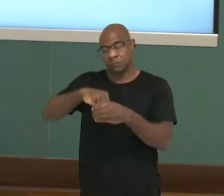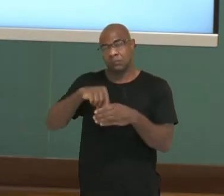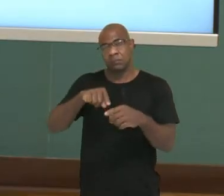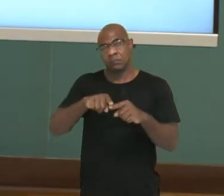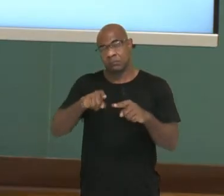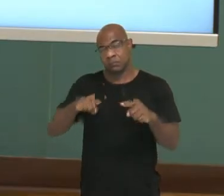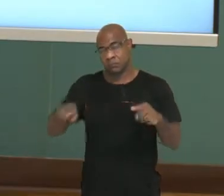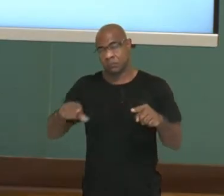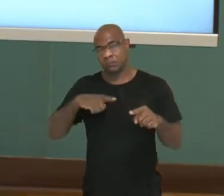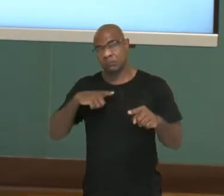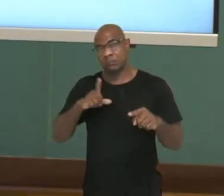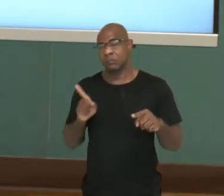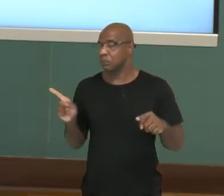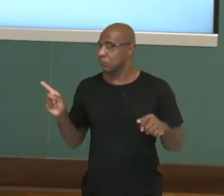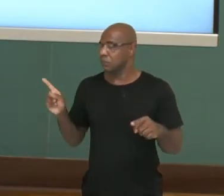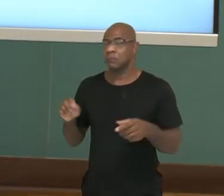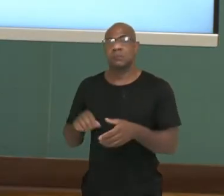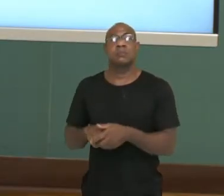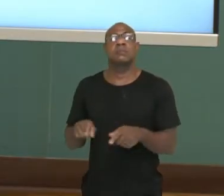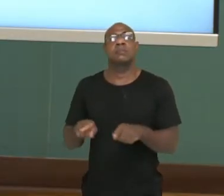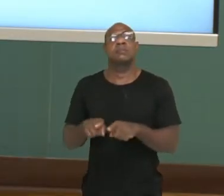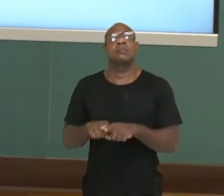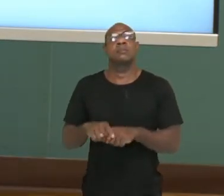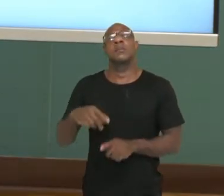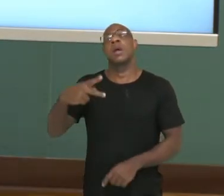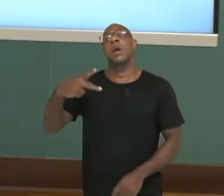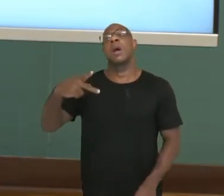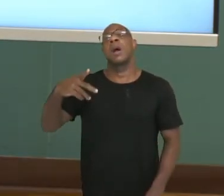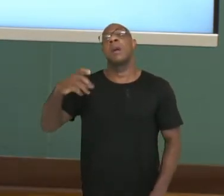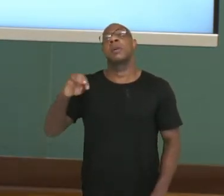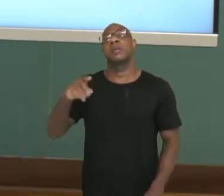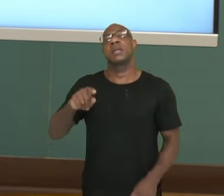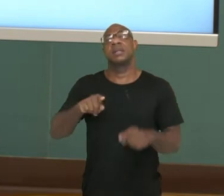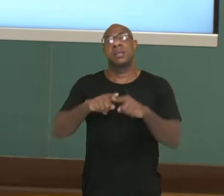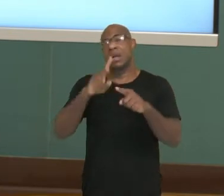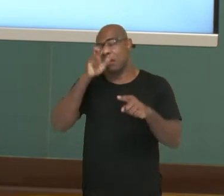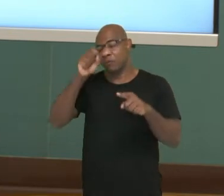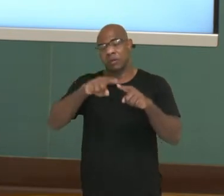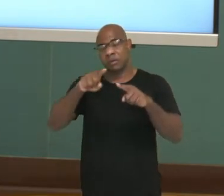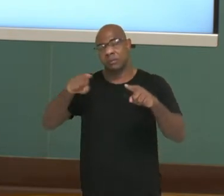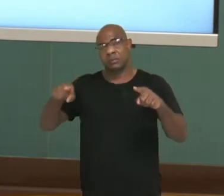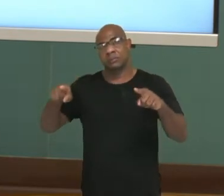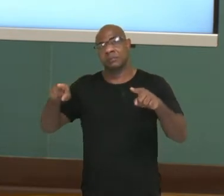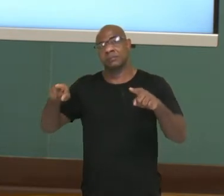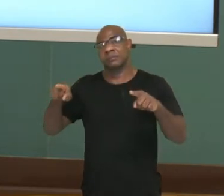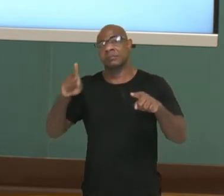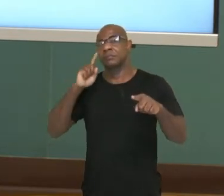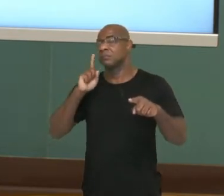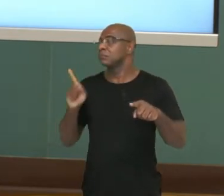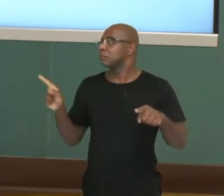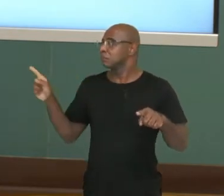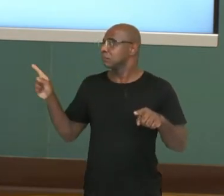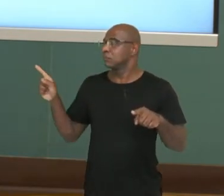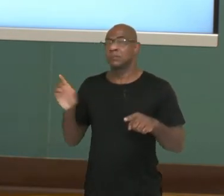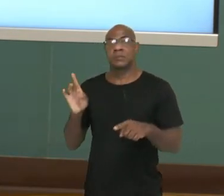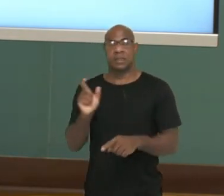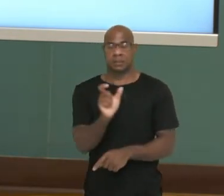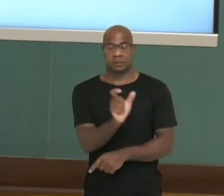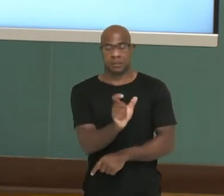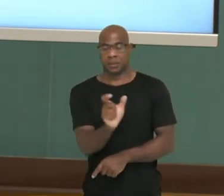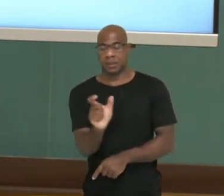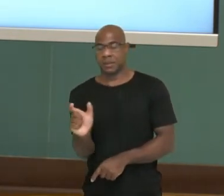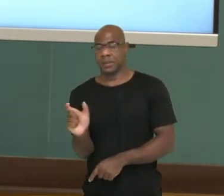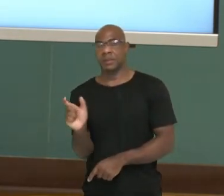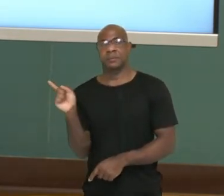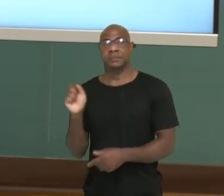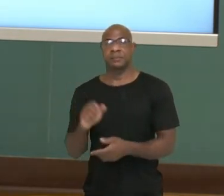da associação, e a potência equivalente da associação é a soma das potências de cada bateria. E o